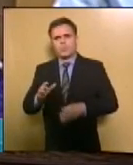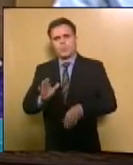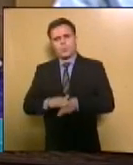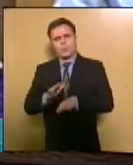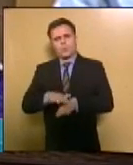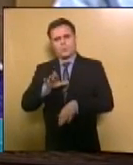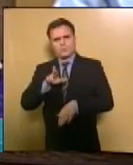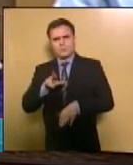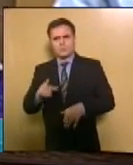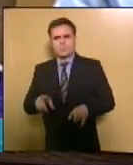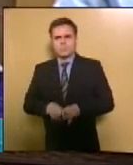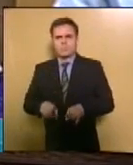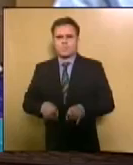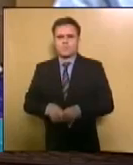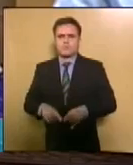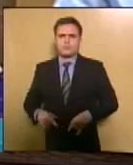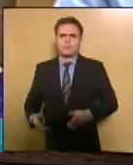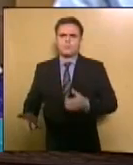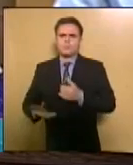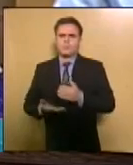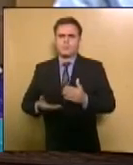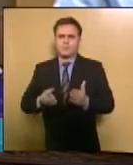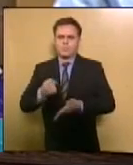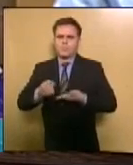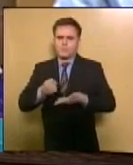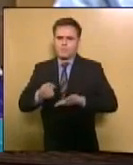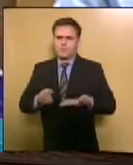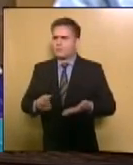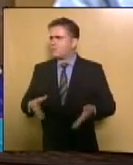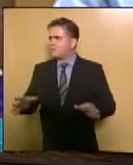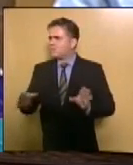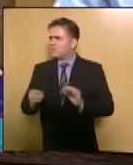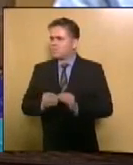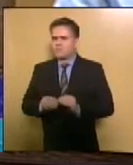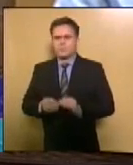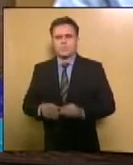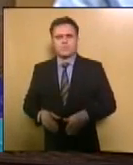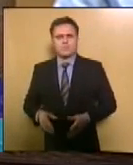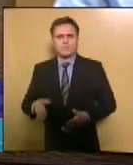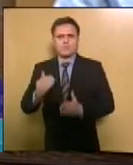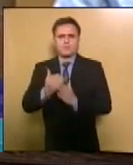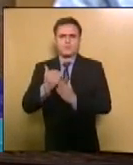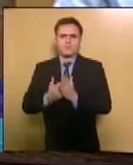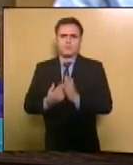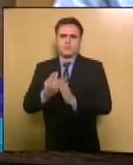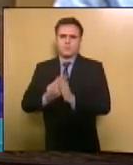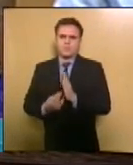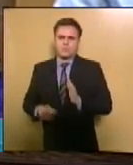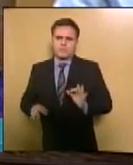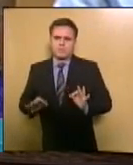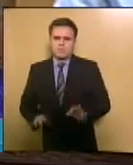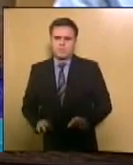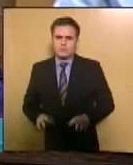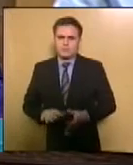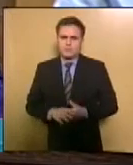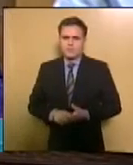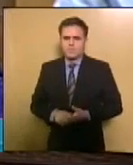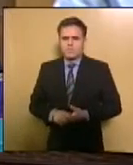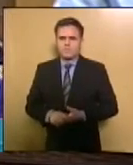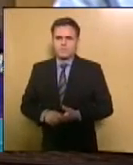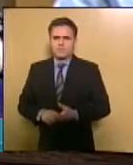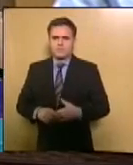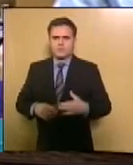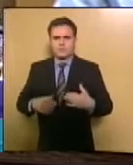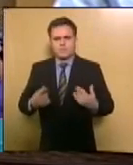também né estamos eh com base nesse diagnóstico completando aqui o nosso planejamento estratégico com essas